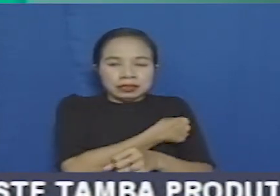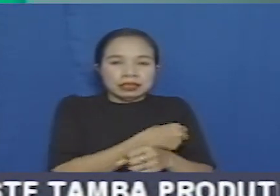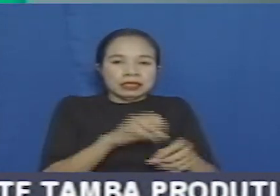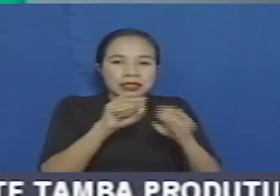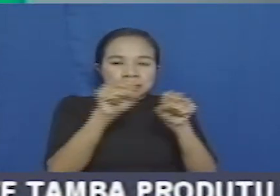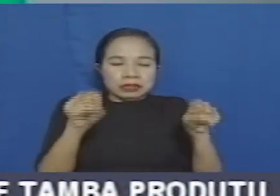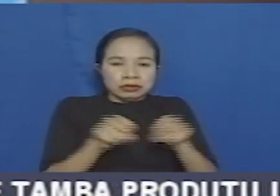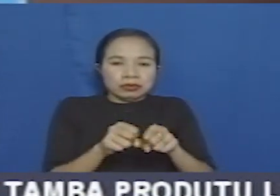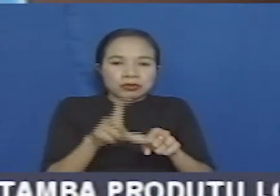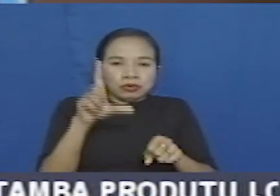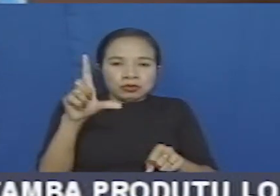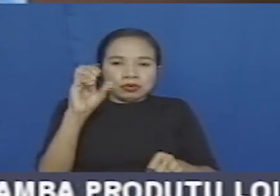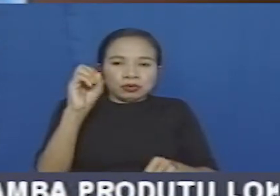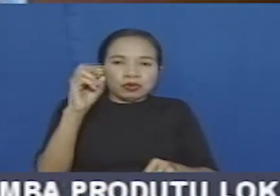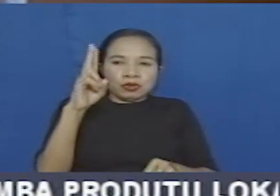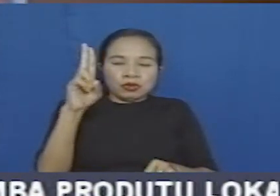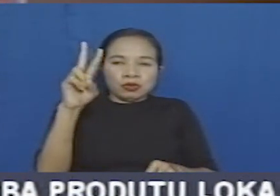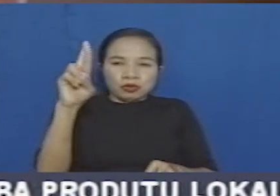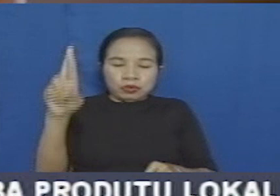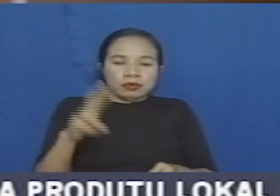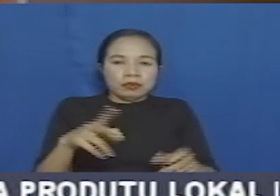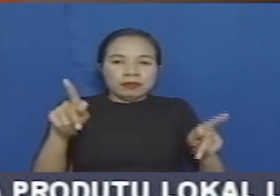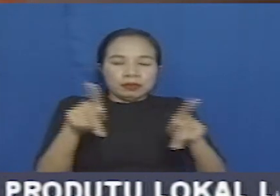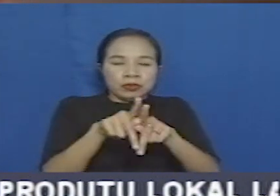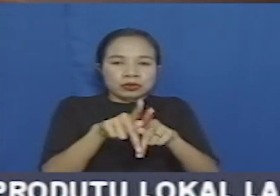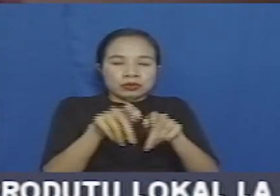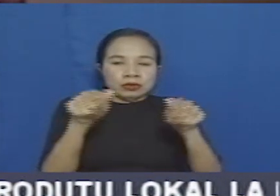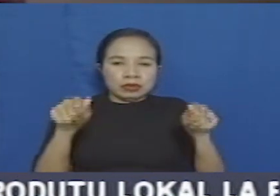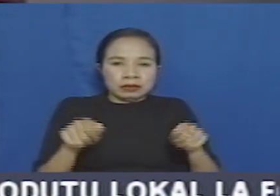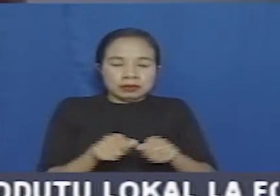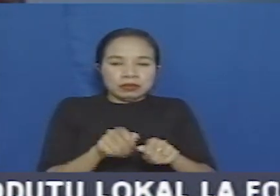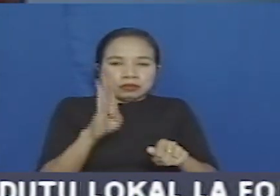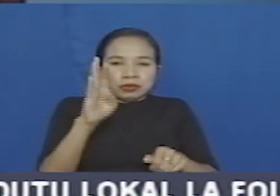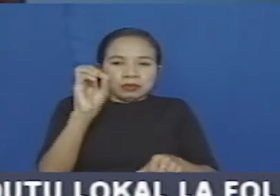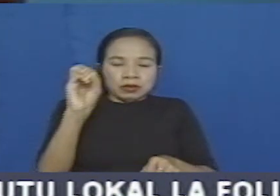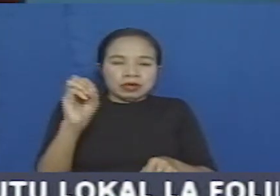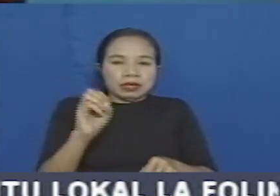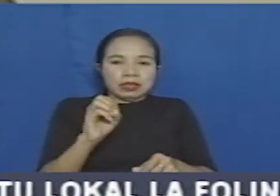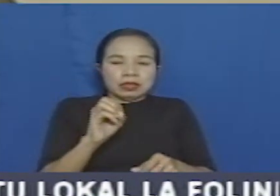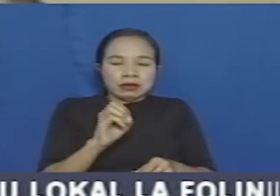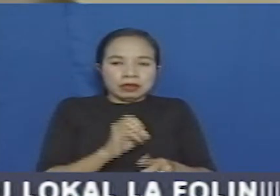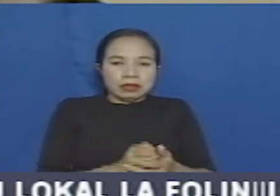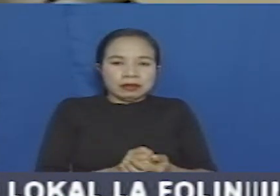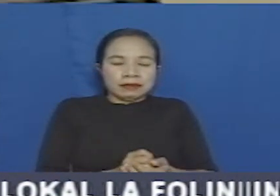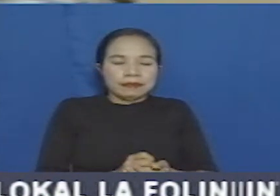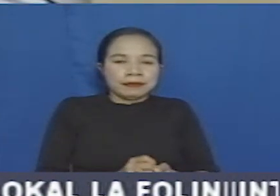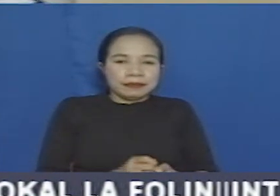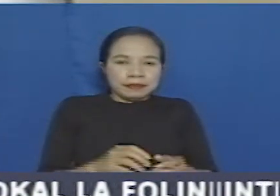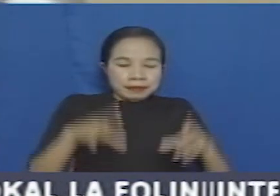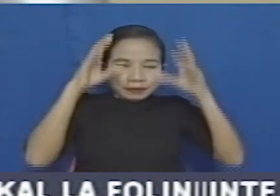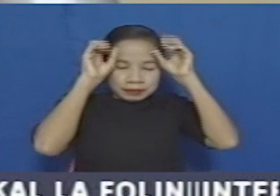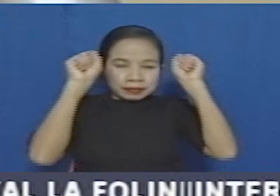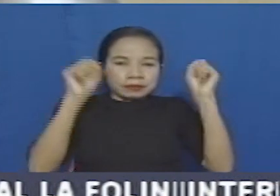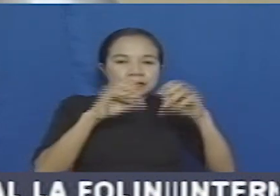a Sucolor, posto administrativo Bobonaro, município Bobonaro, foi na Laixne. Presidente Comissão F,